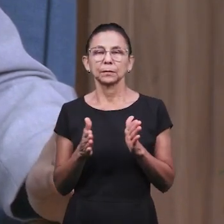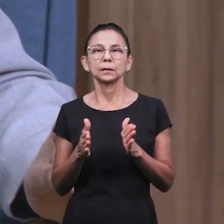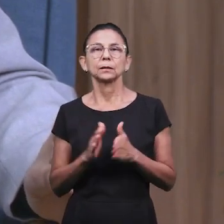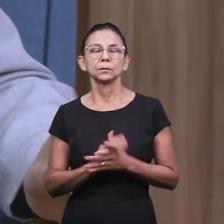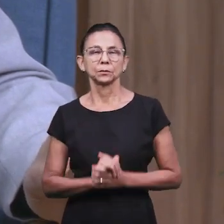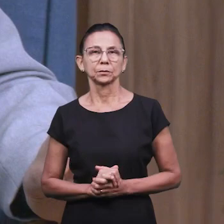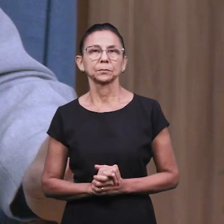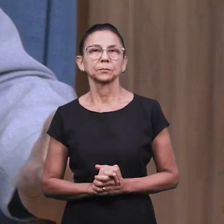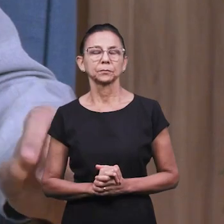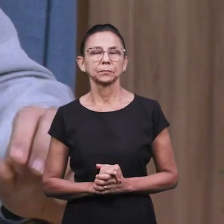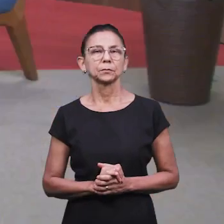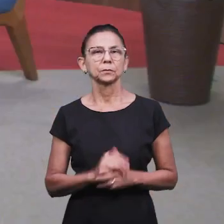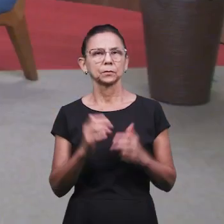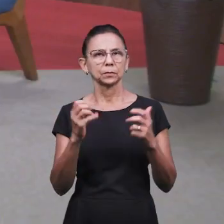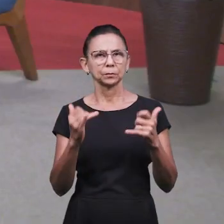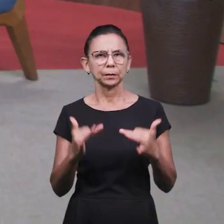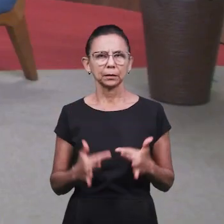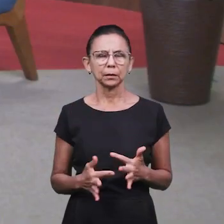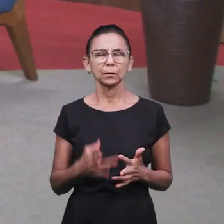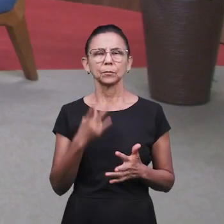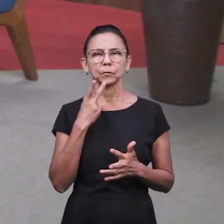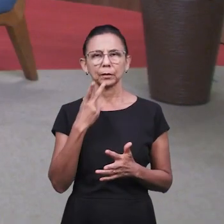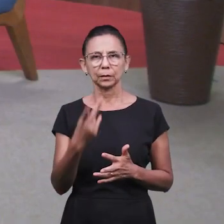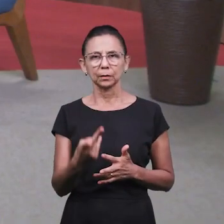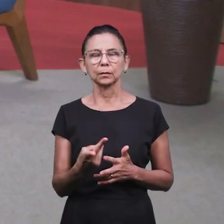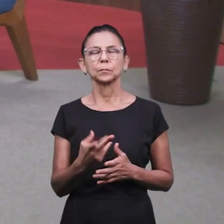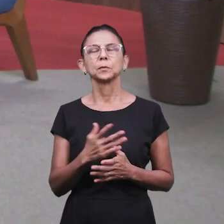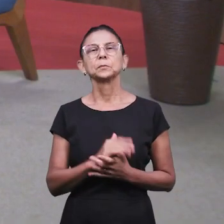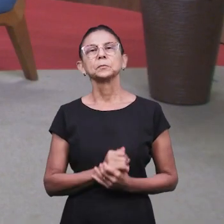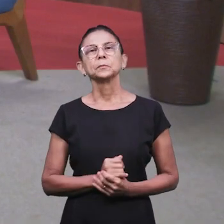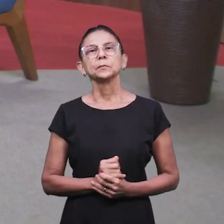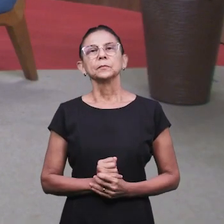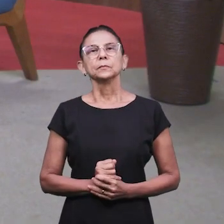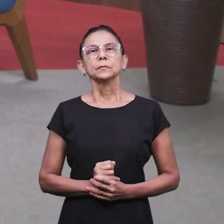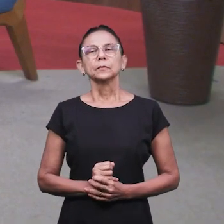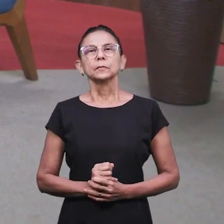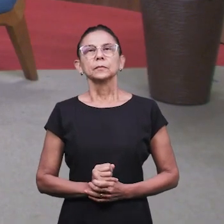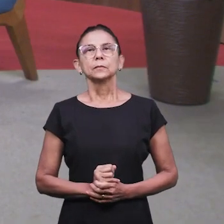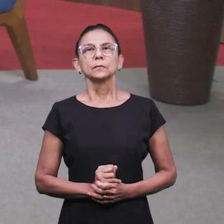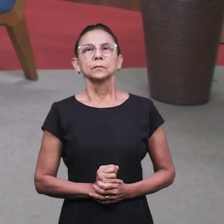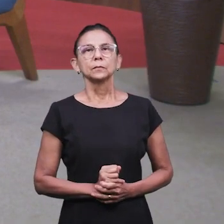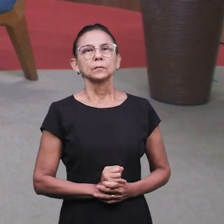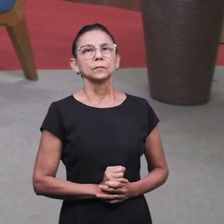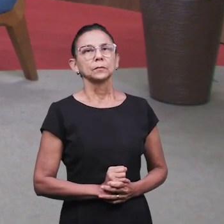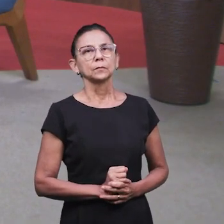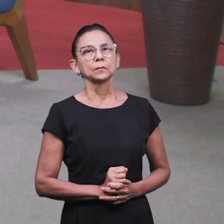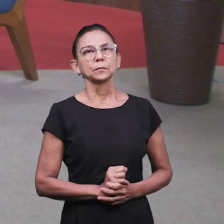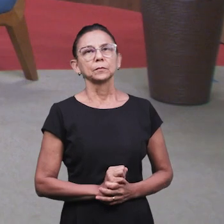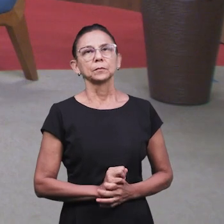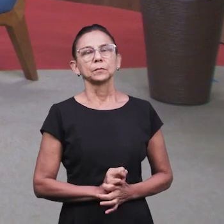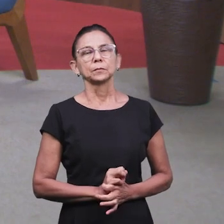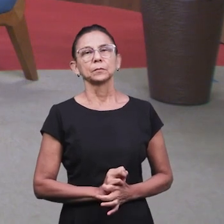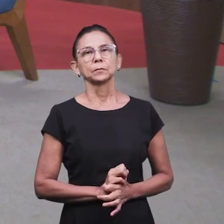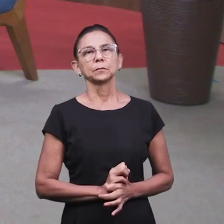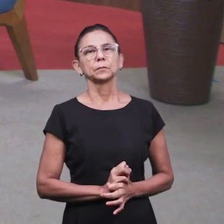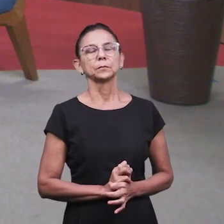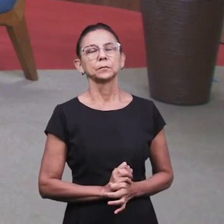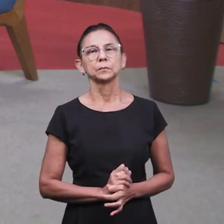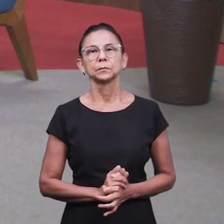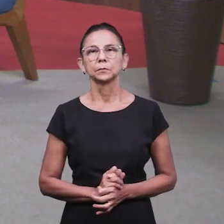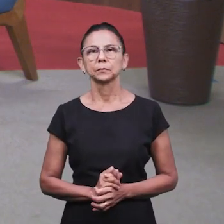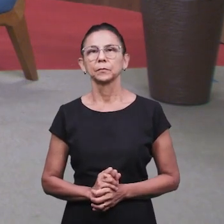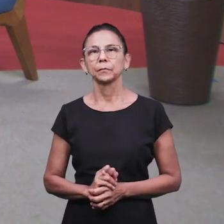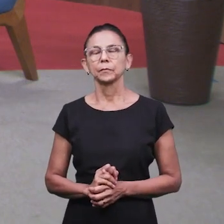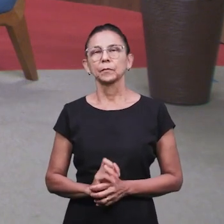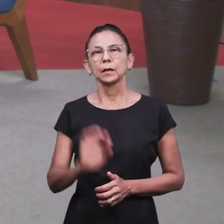da oportunidade. A gente tem falado muito sobre isso também dentro do livro de Cantares, porque além de entendermos,